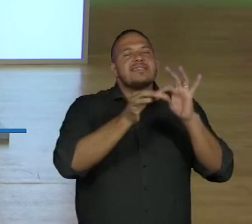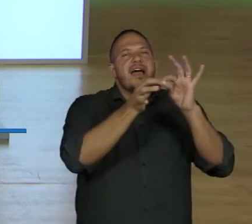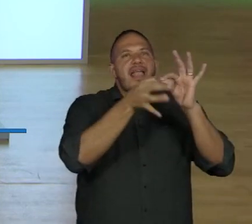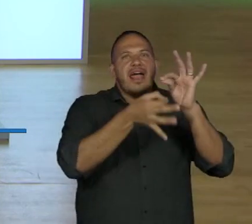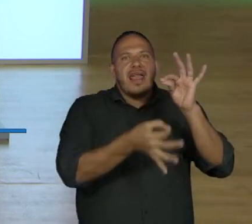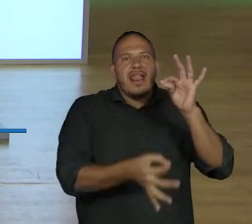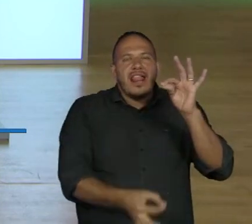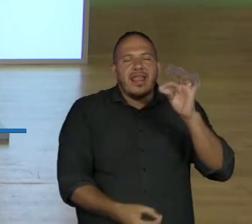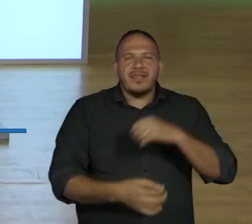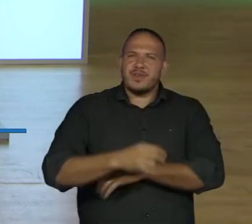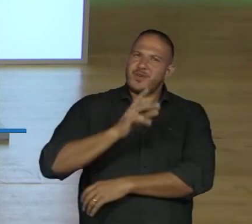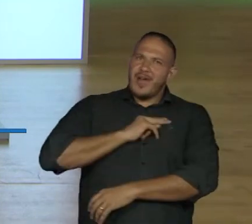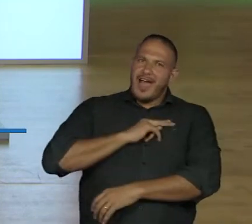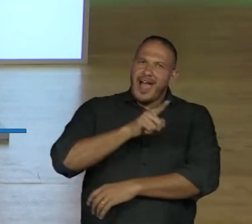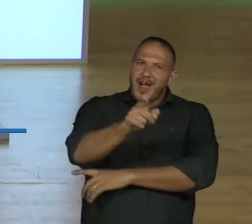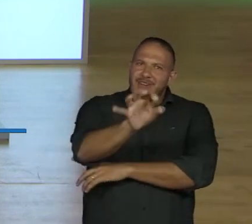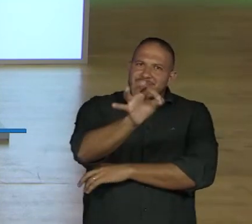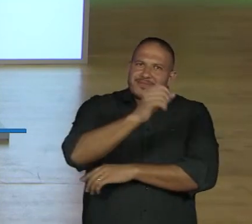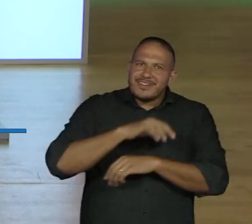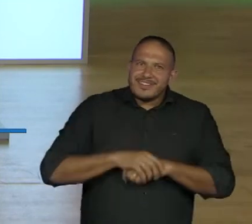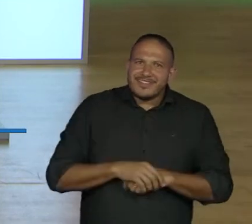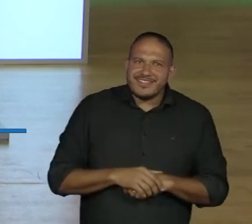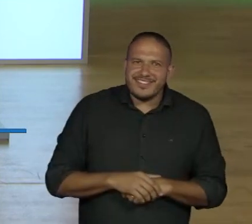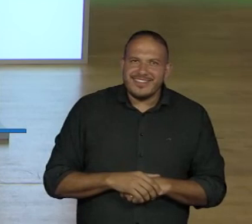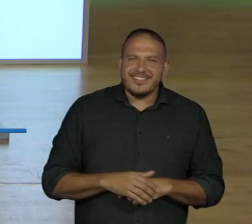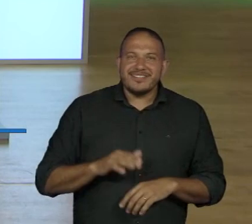que mais. Trazem mais alguma informação?